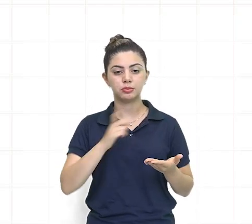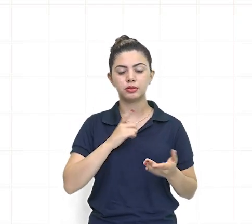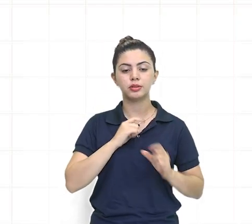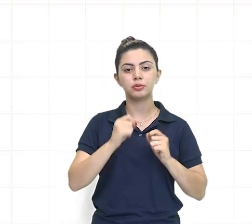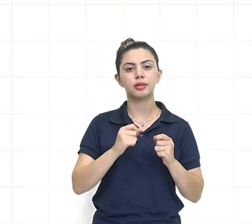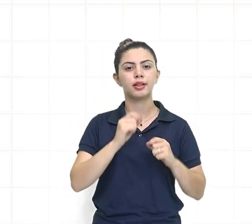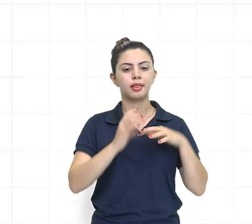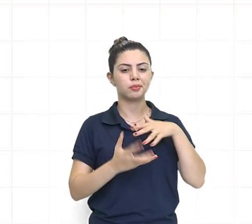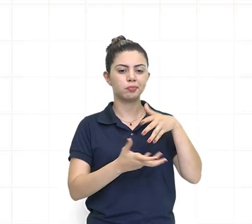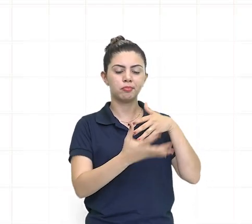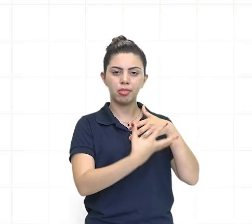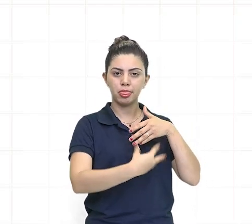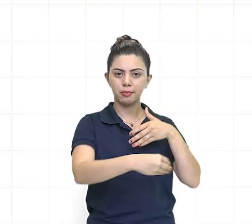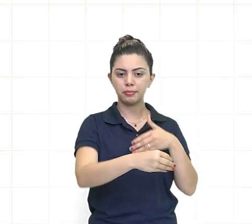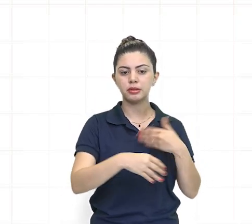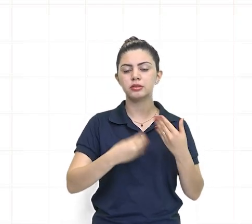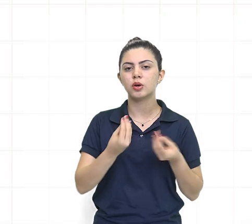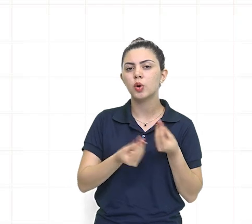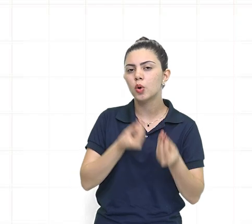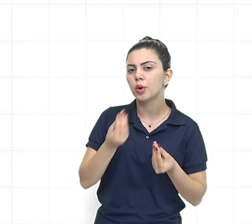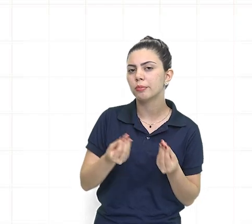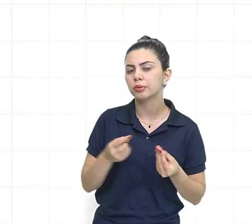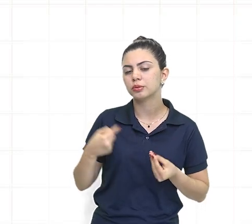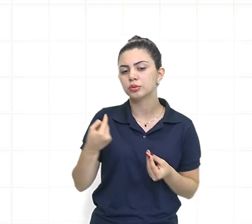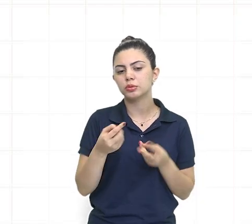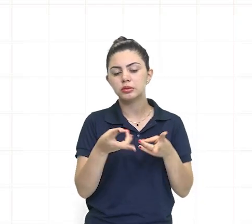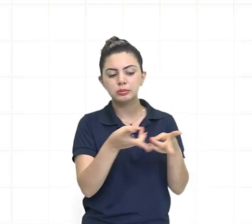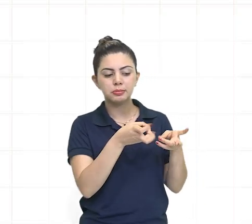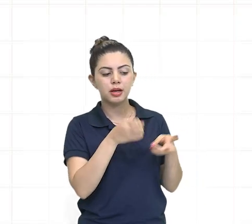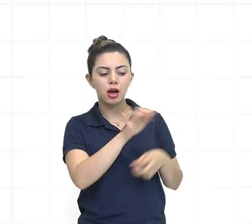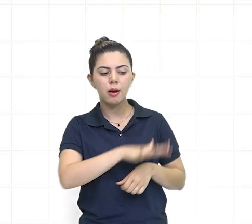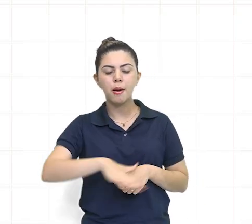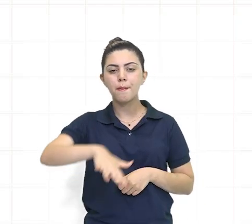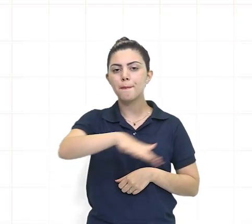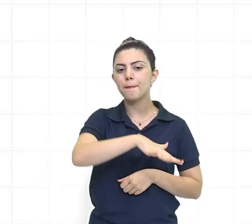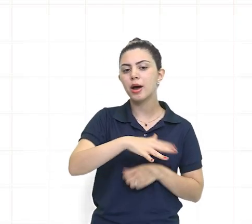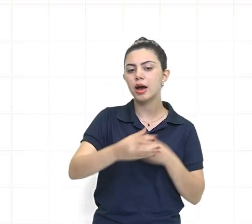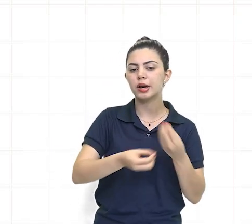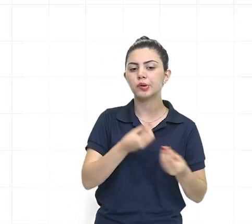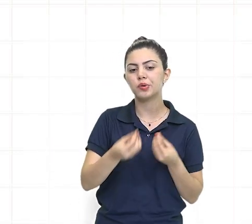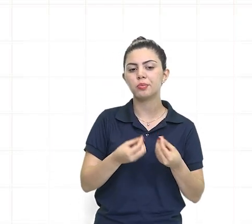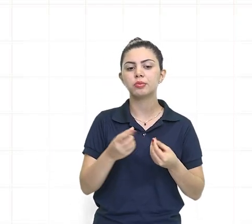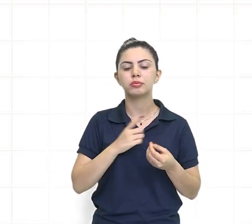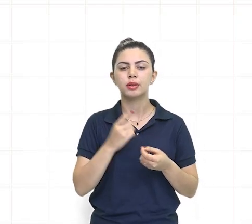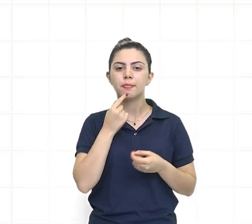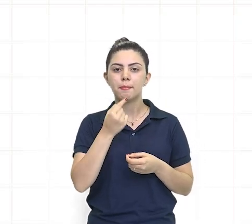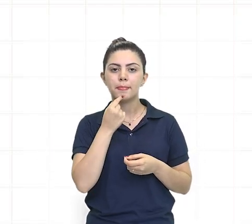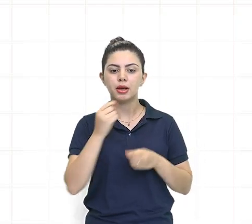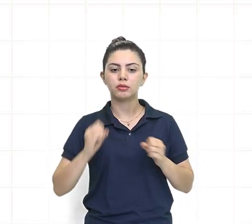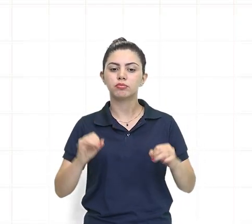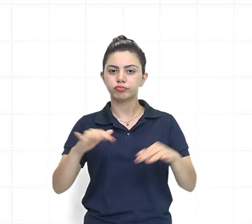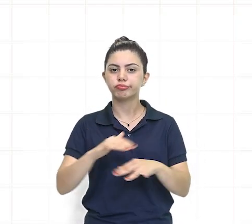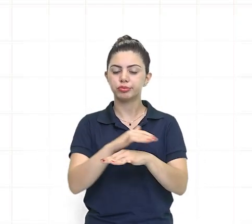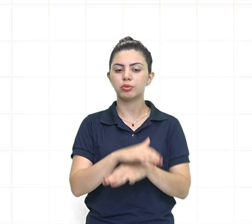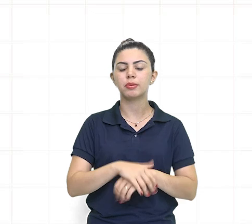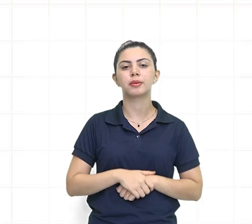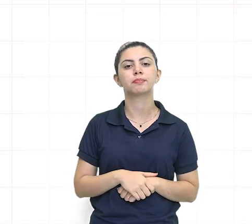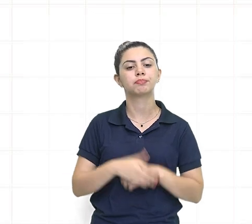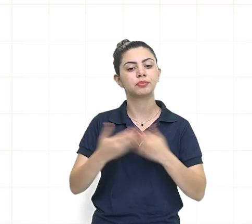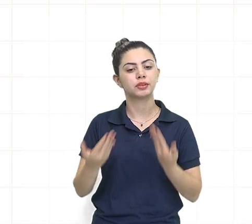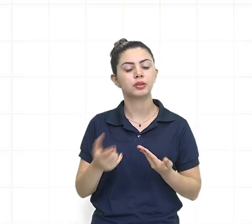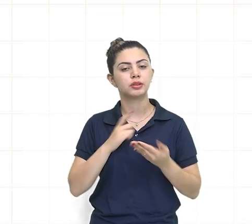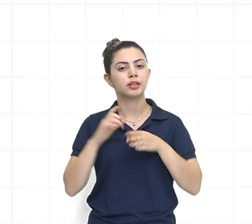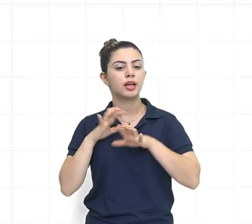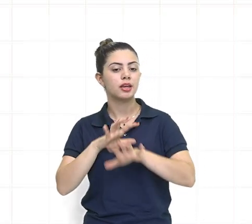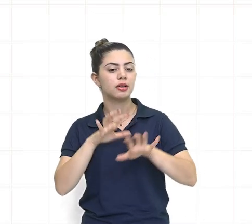ali da Ática, aonde nós vamos ver que ela era uma área costeira. Então, exatamente por isso, uma grande influência